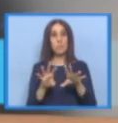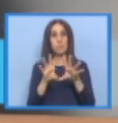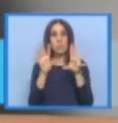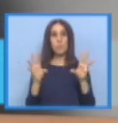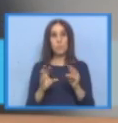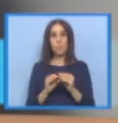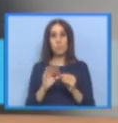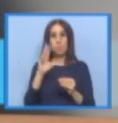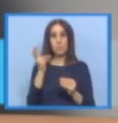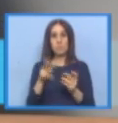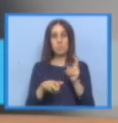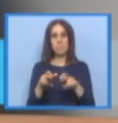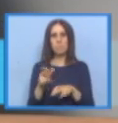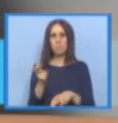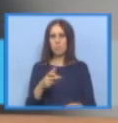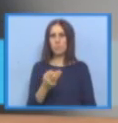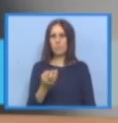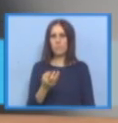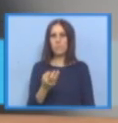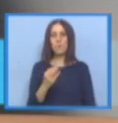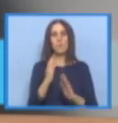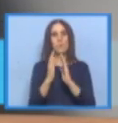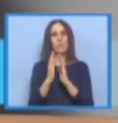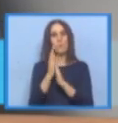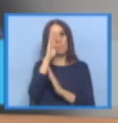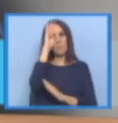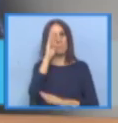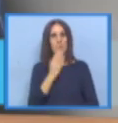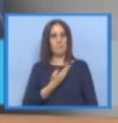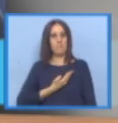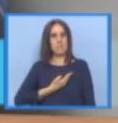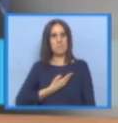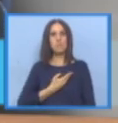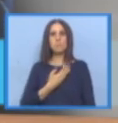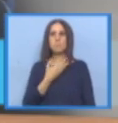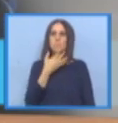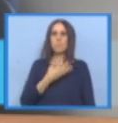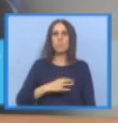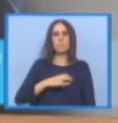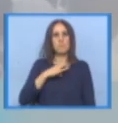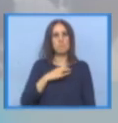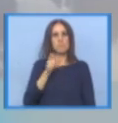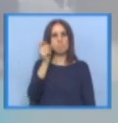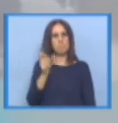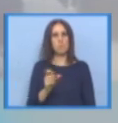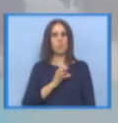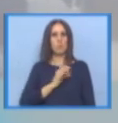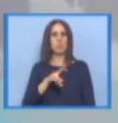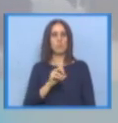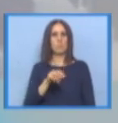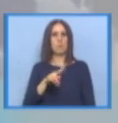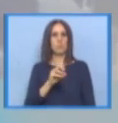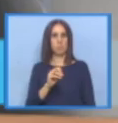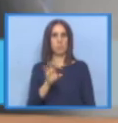de acontecimentos surgiu certamente no Papa Francisco a convicção de que podia confiar em Dom António Marto. No fundo, uma